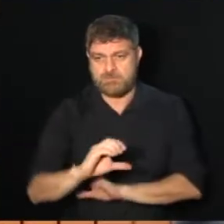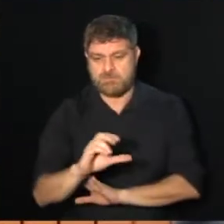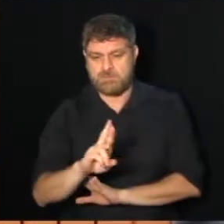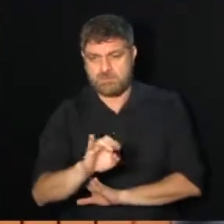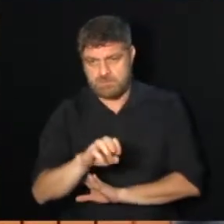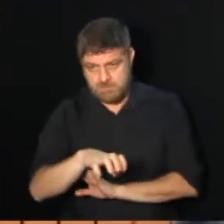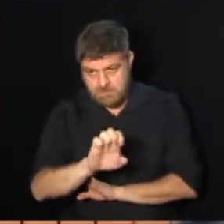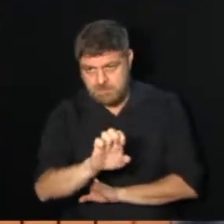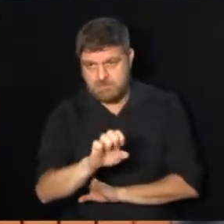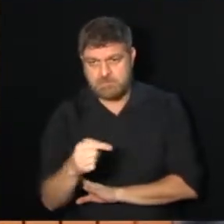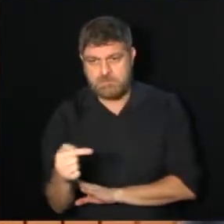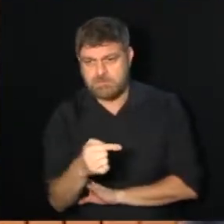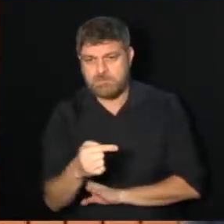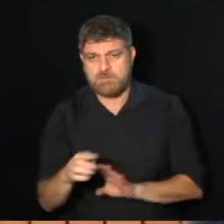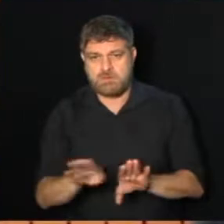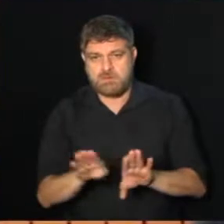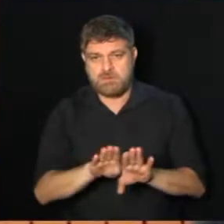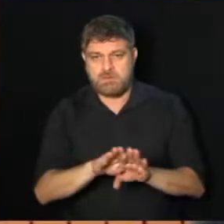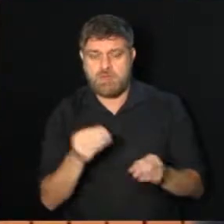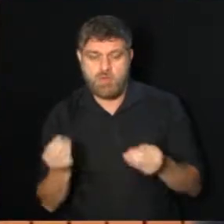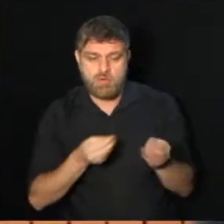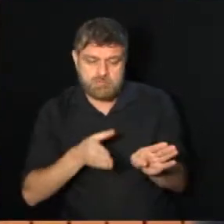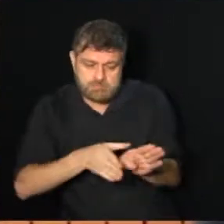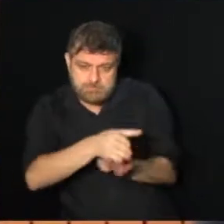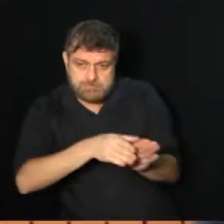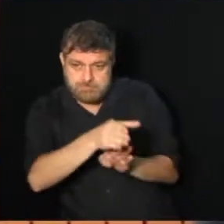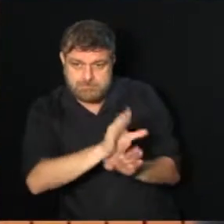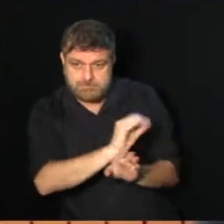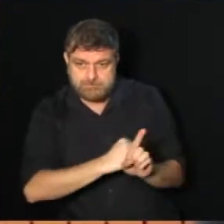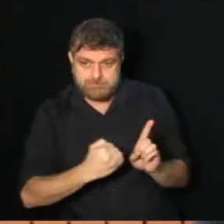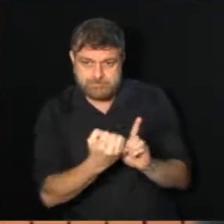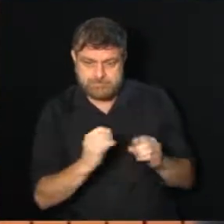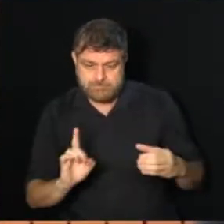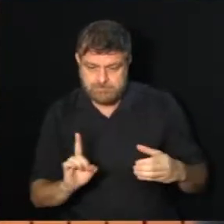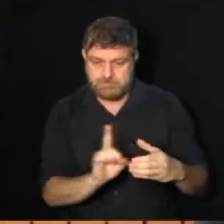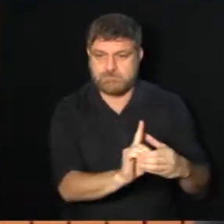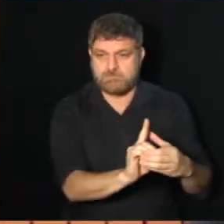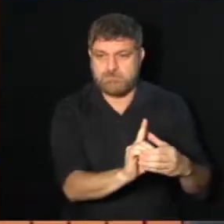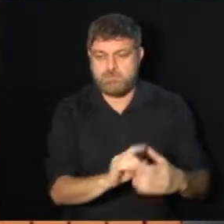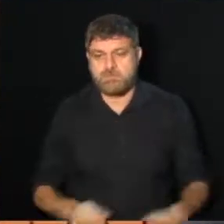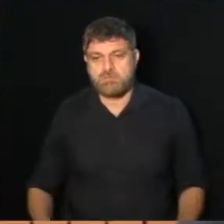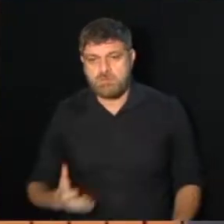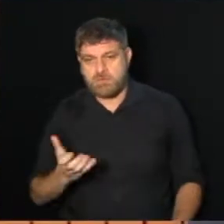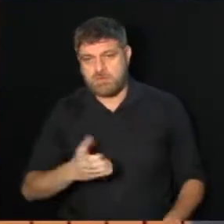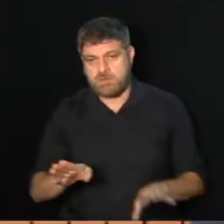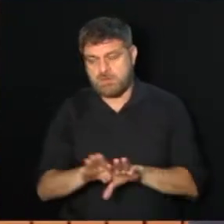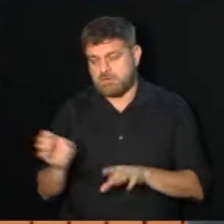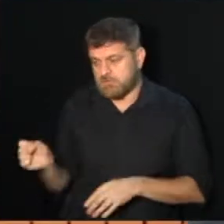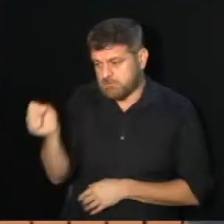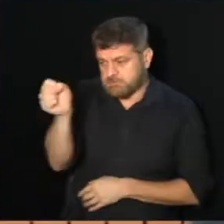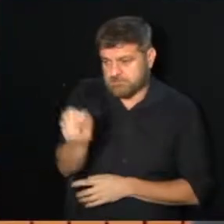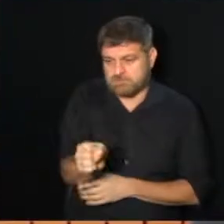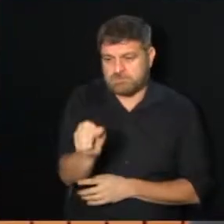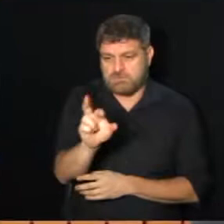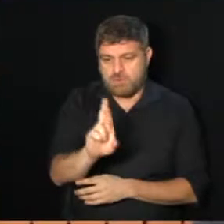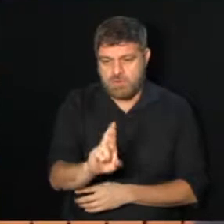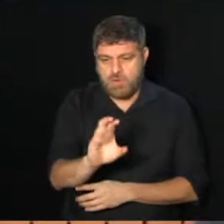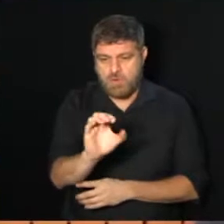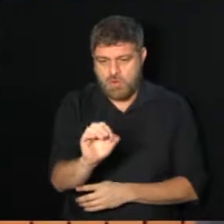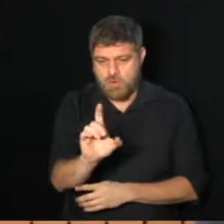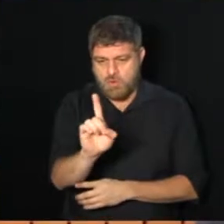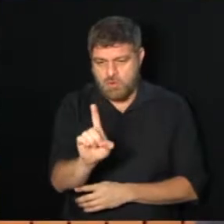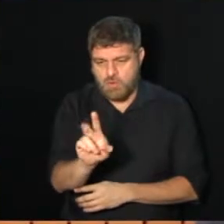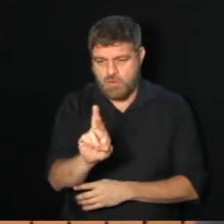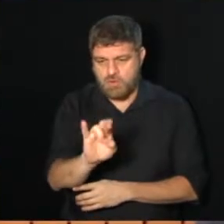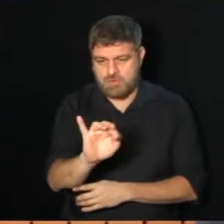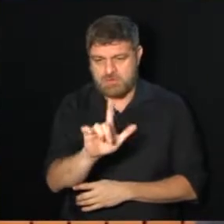infracionais, correto? E medida socioeducativa. Quero destacar também a presença do Dr. Rodrigo Augusto de Oliveira, digníssimo